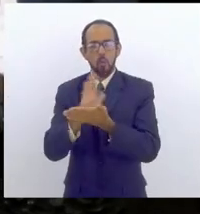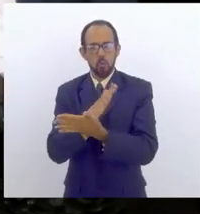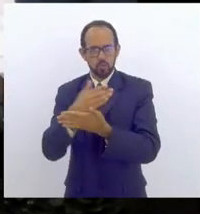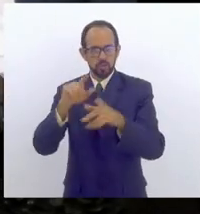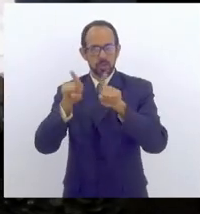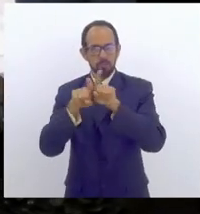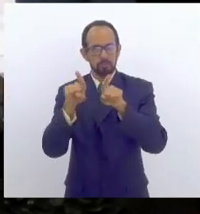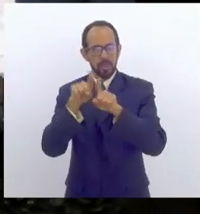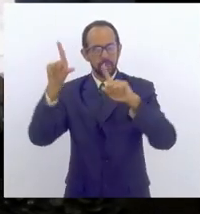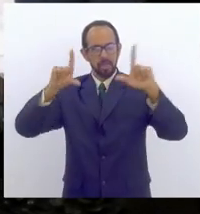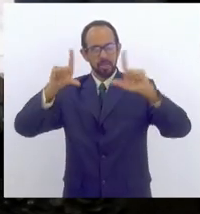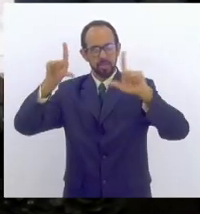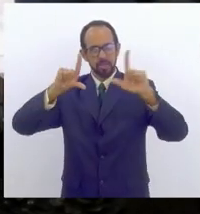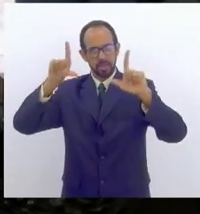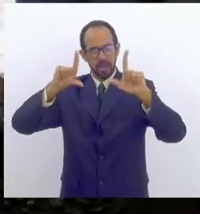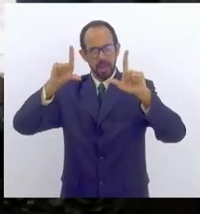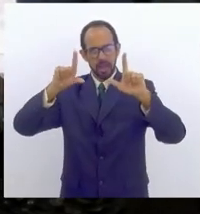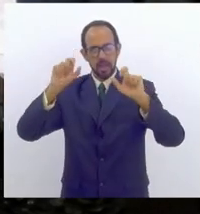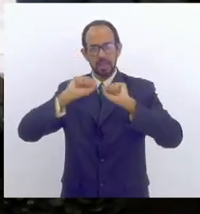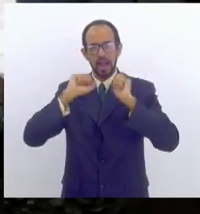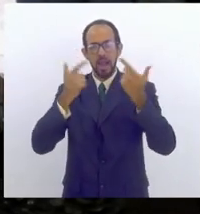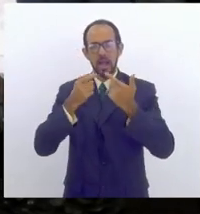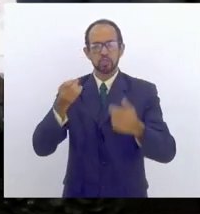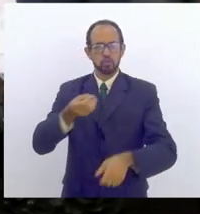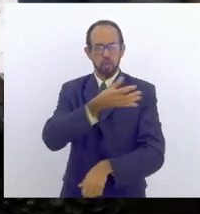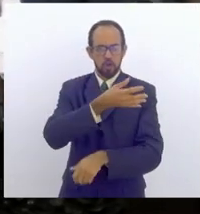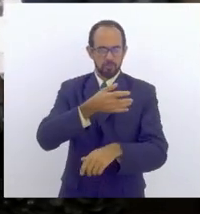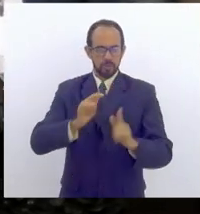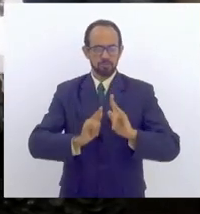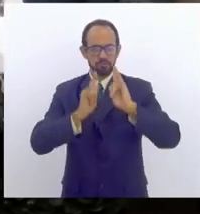Estão acompanhando aqui essa sessão.